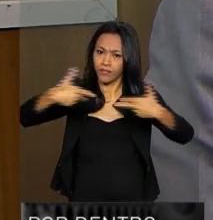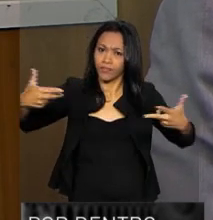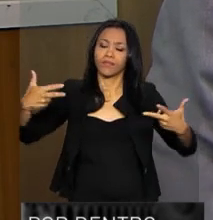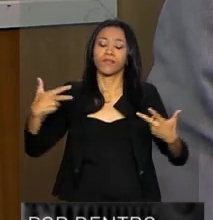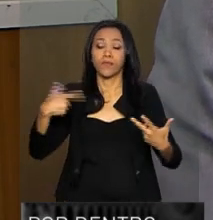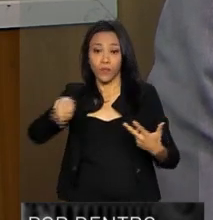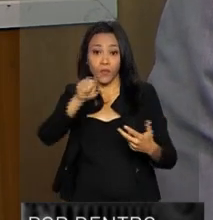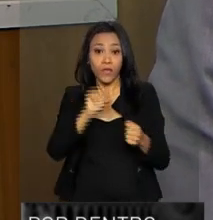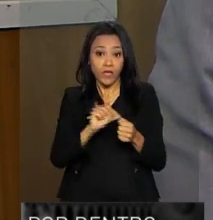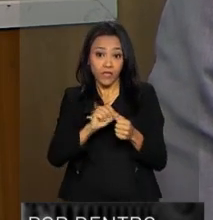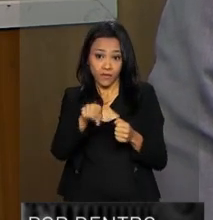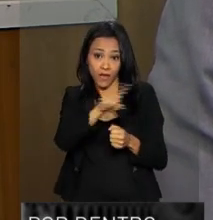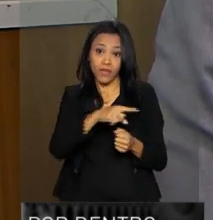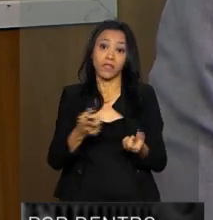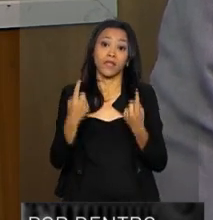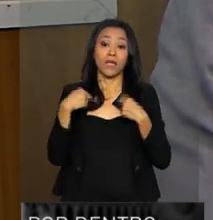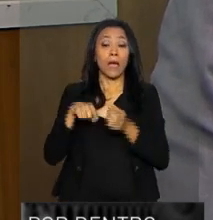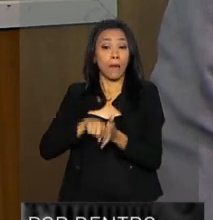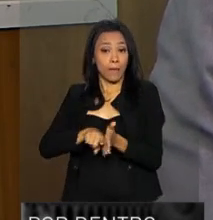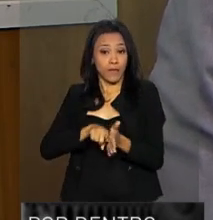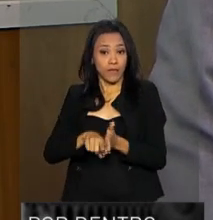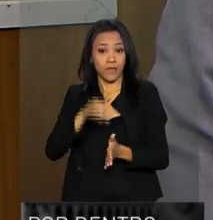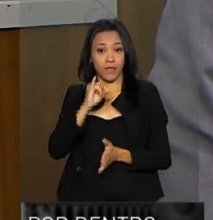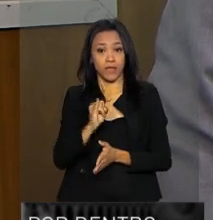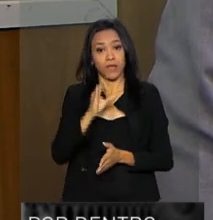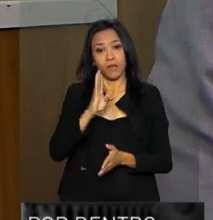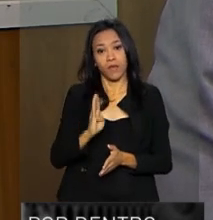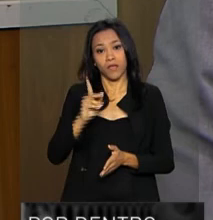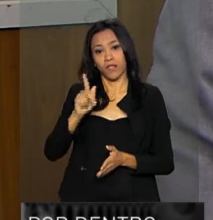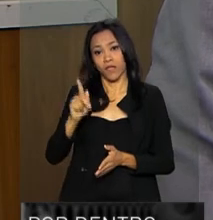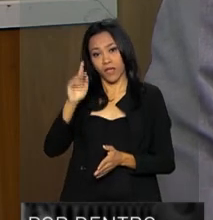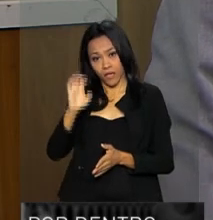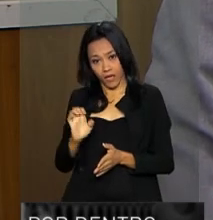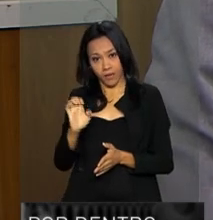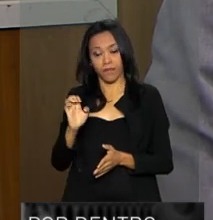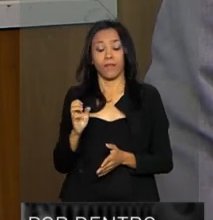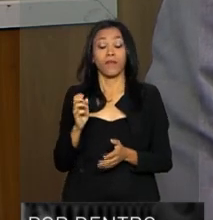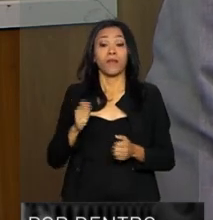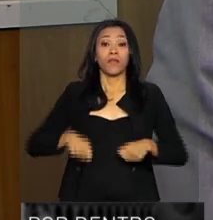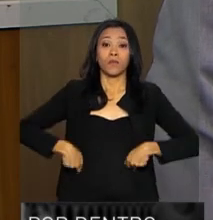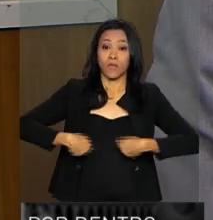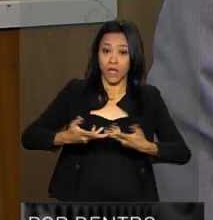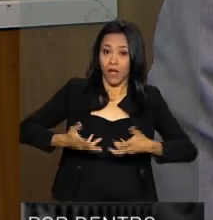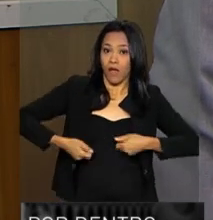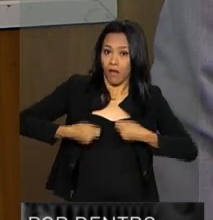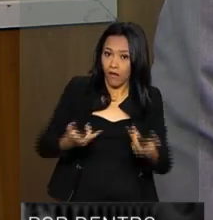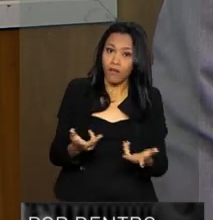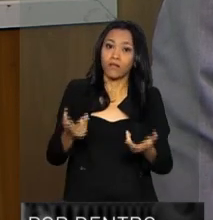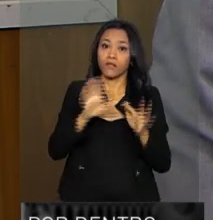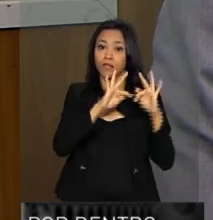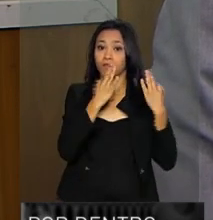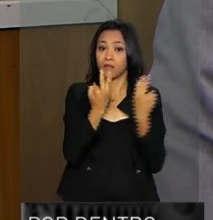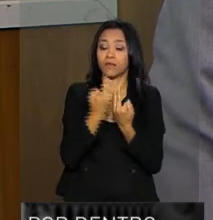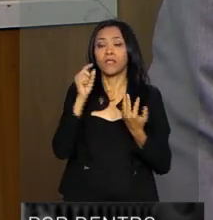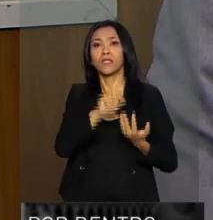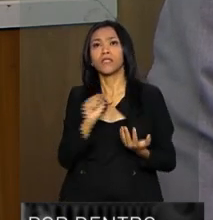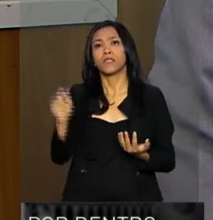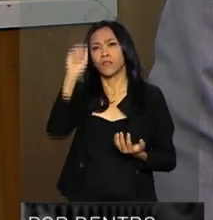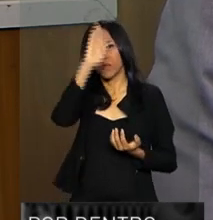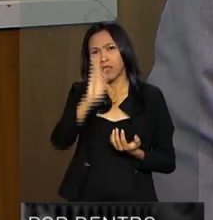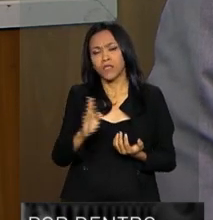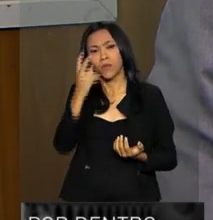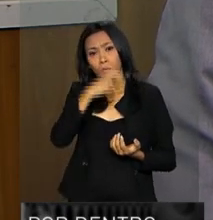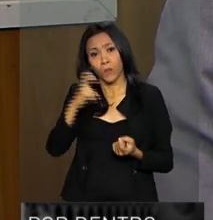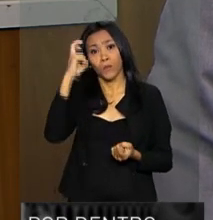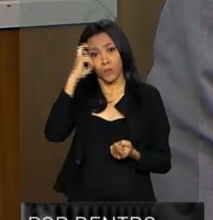o fato é que o ibge mostra que o gasto familiar mensal das famílias brasileiras não é com o cultura tem